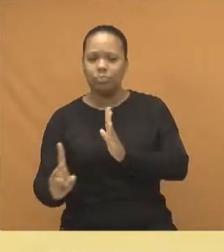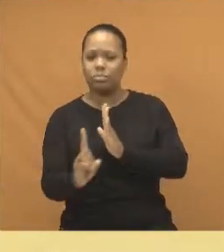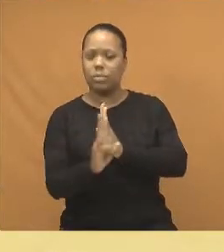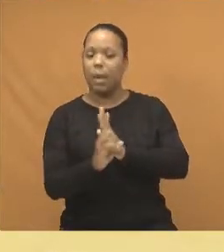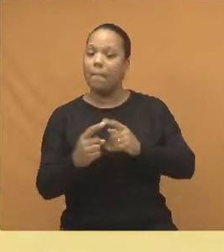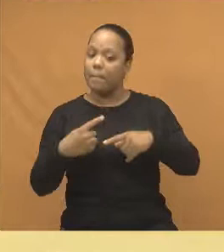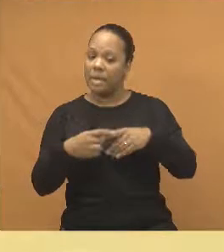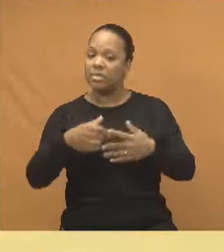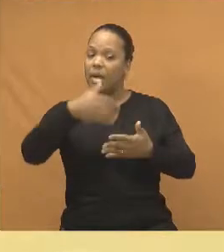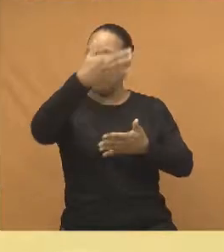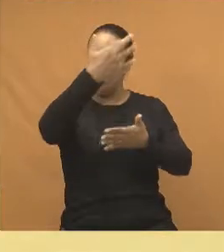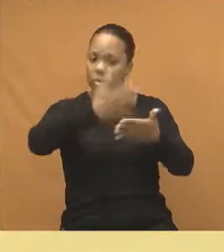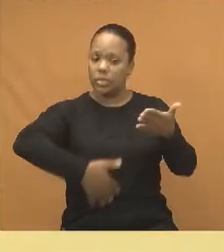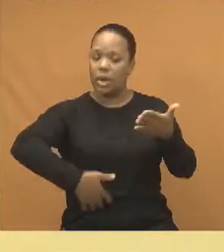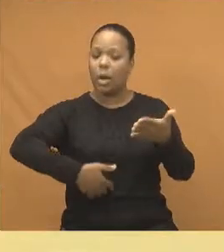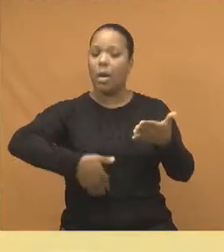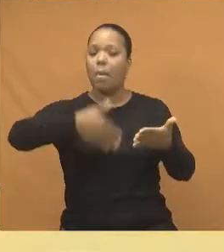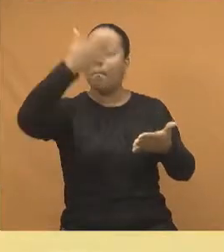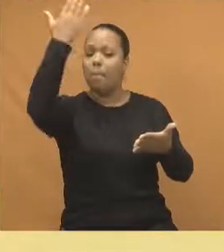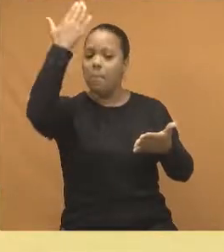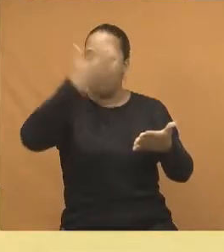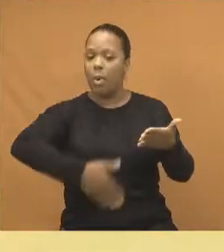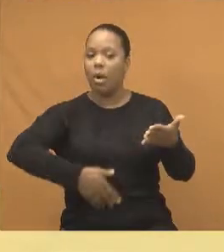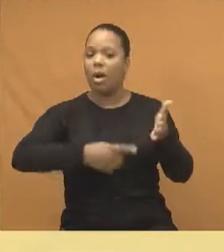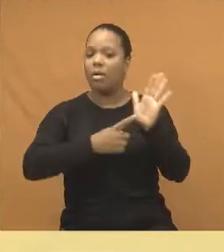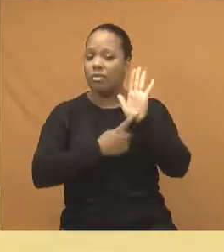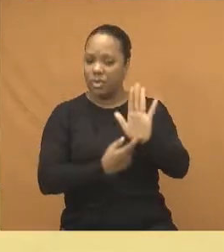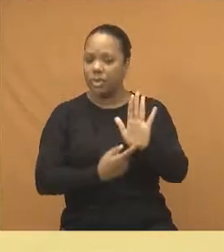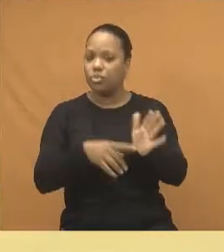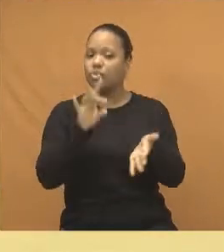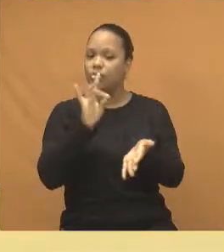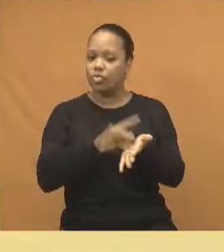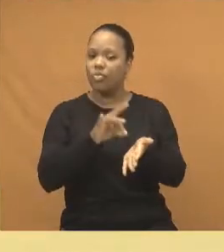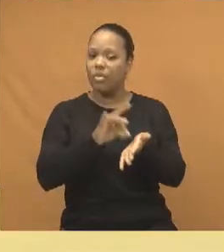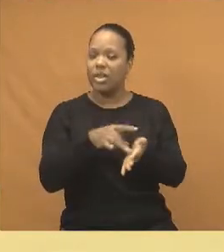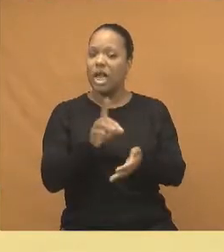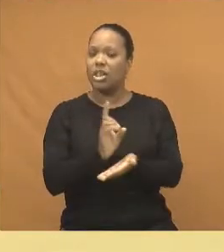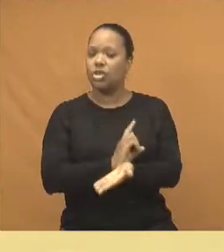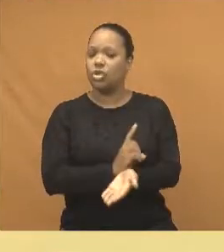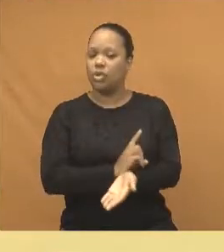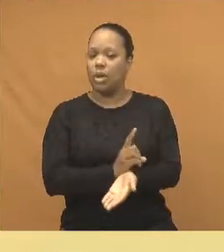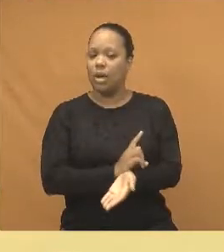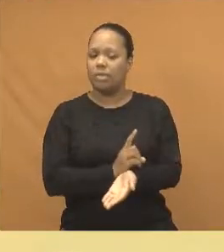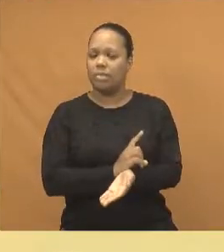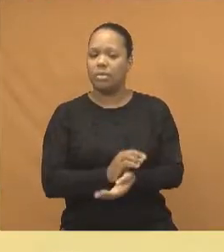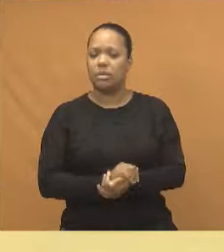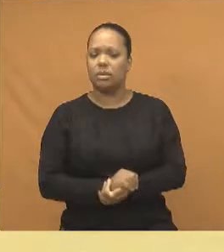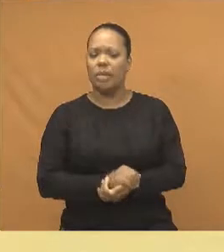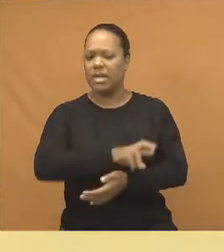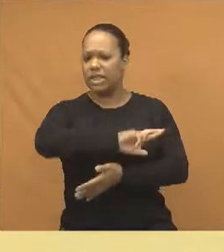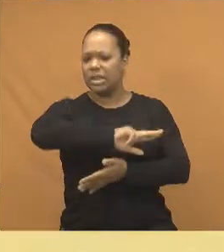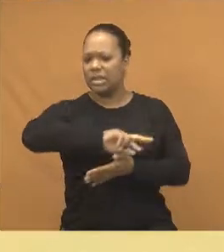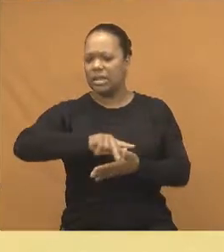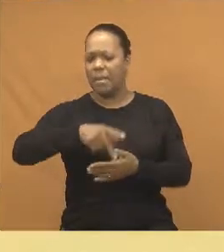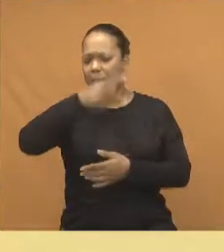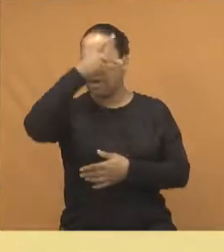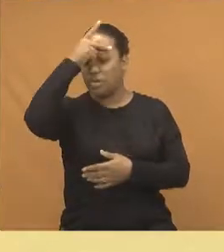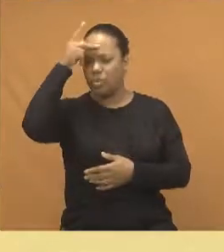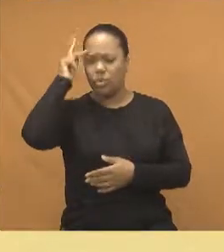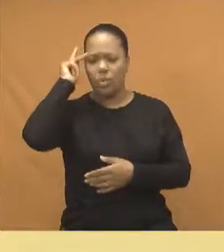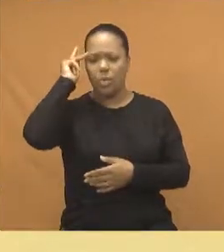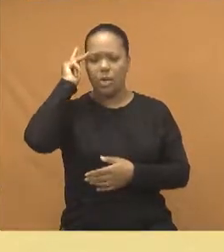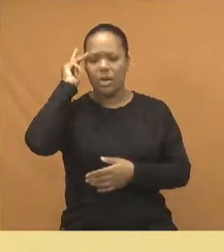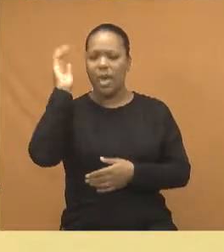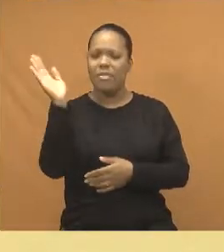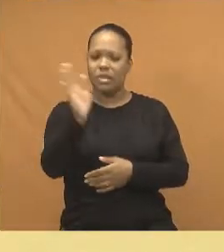laudos, exames que comprovam que ele é diabético. Nós temos vários casos de pessoas que